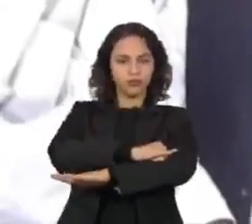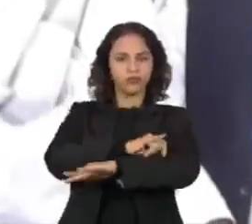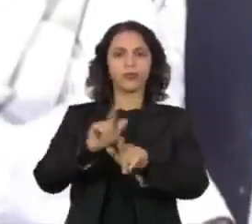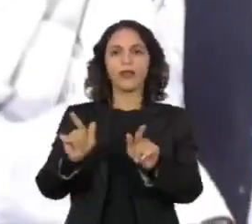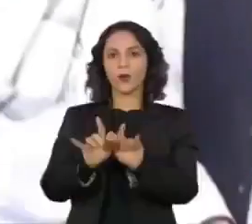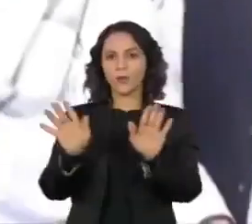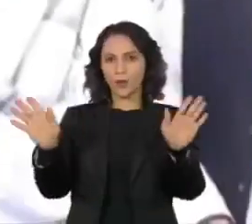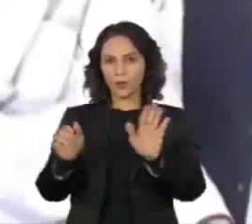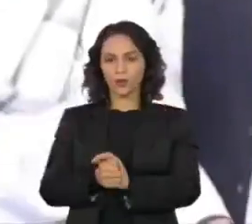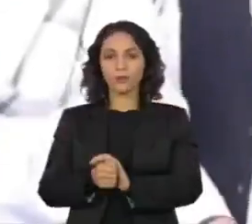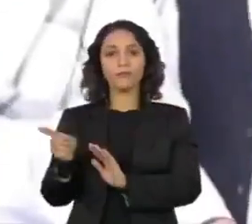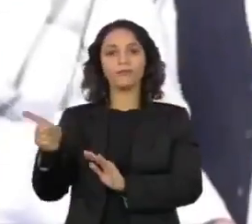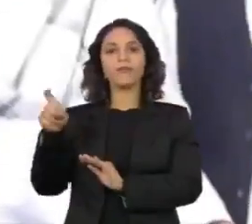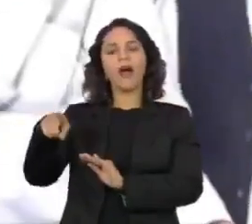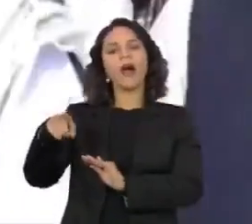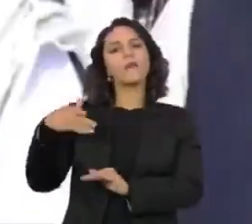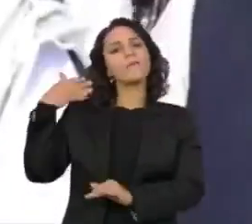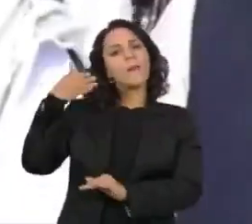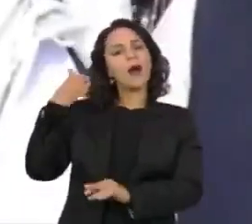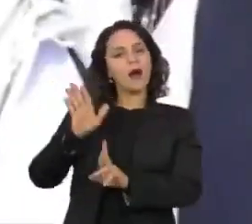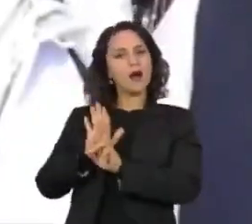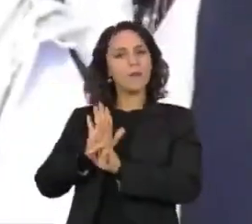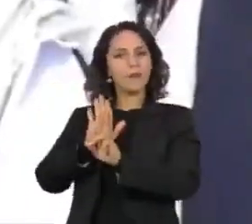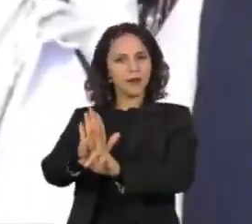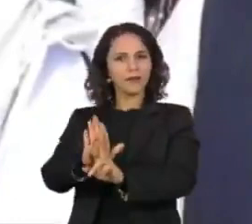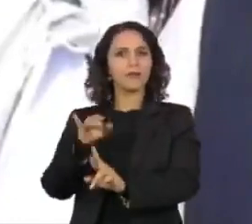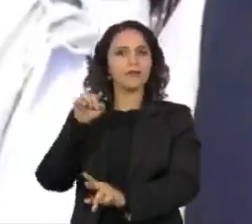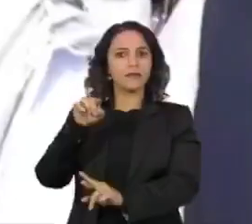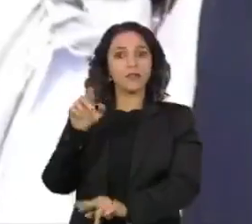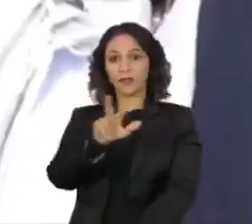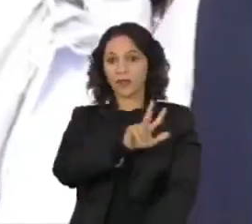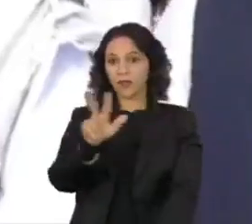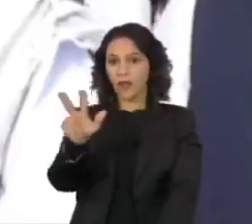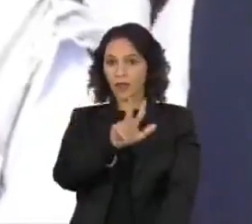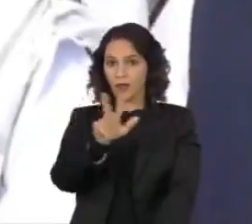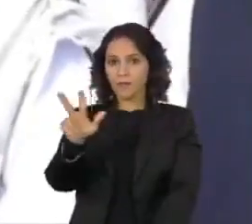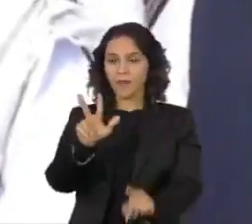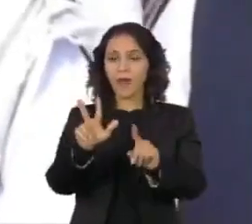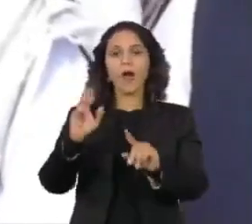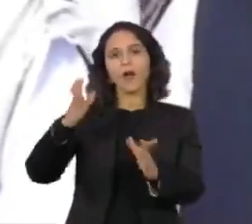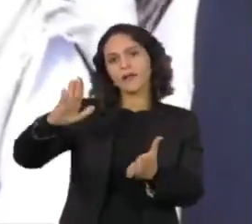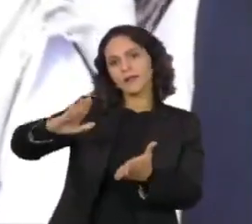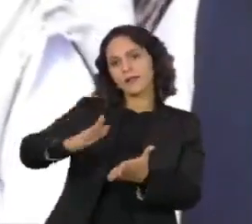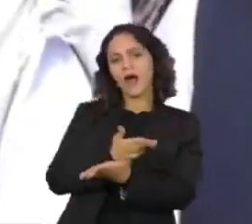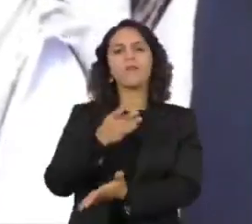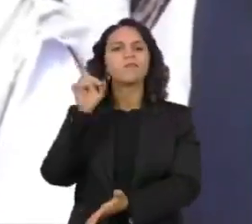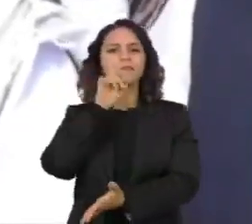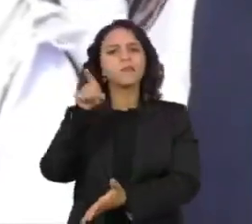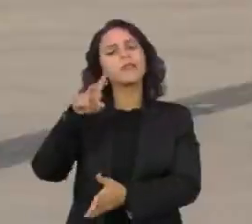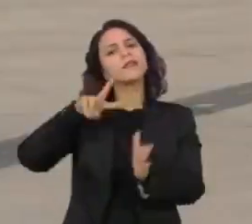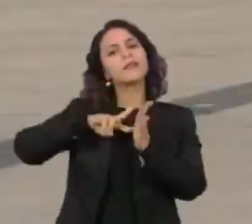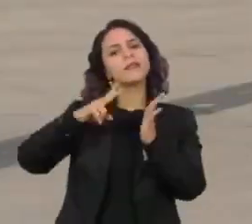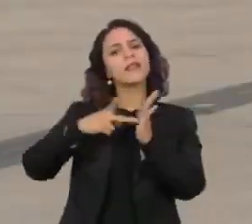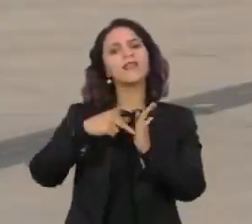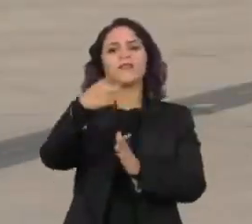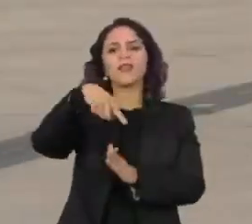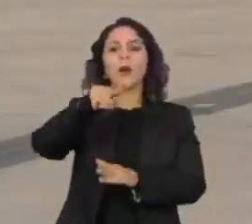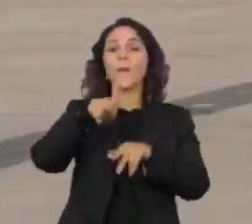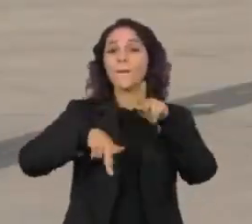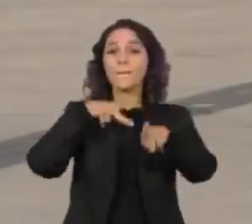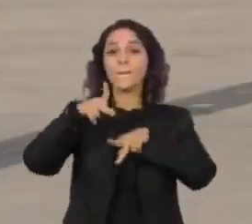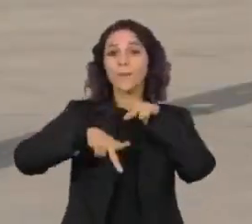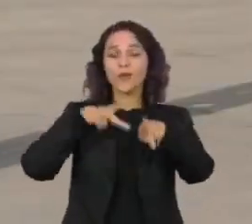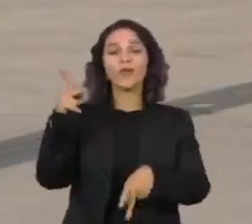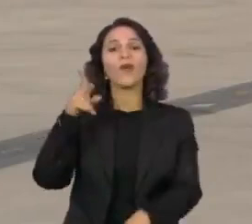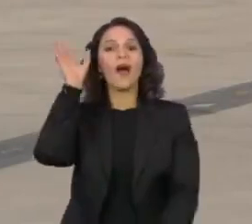o porta-voz do Talibã disse que a saída principalmente dos Americanos é uma vitória de todo o povo afegão